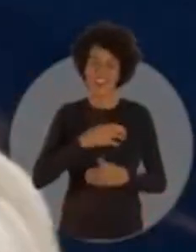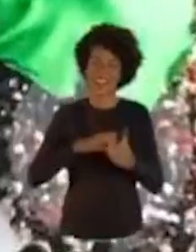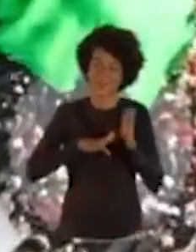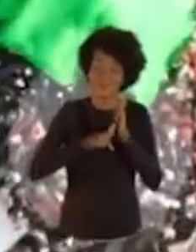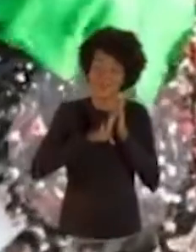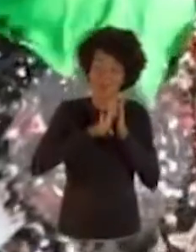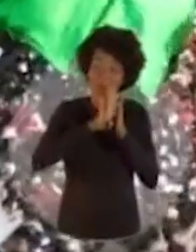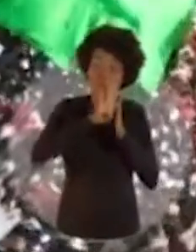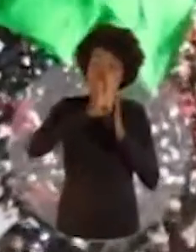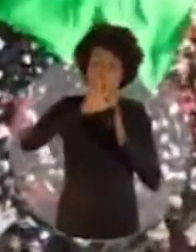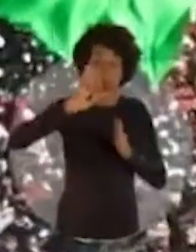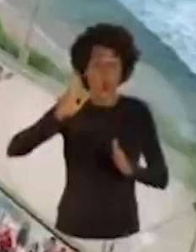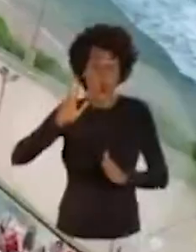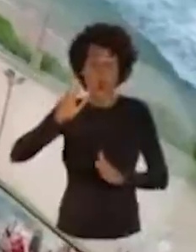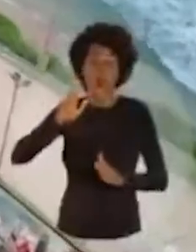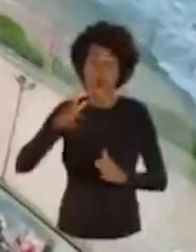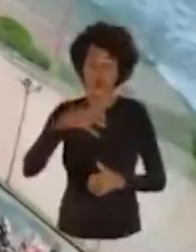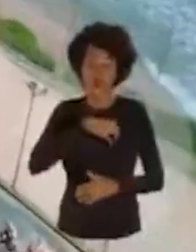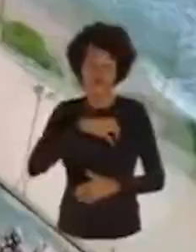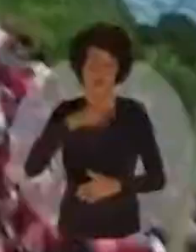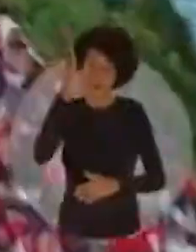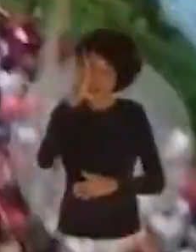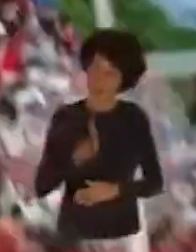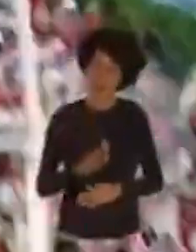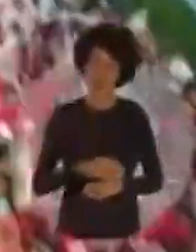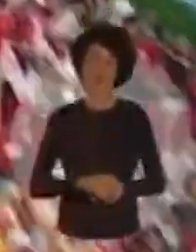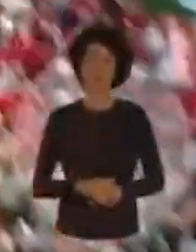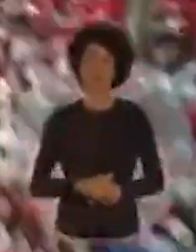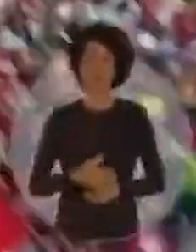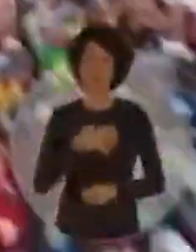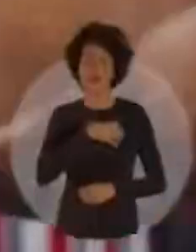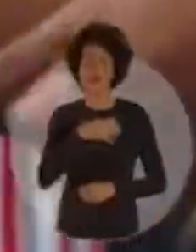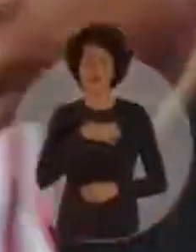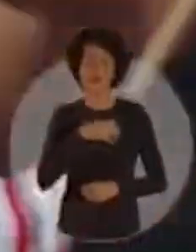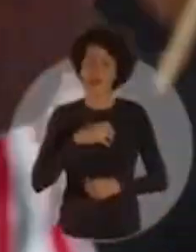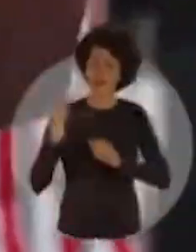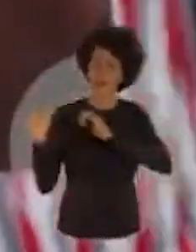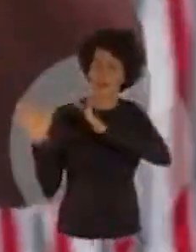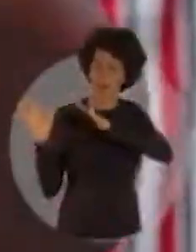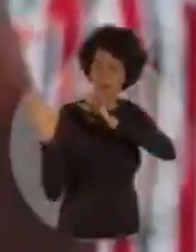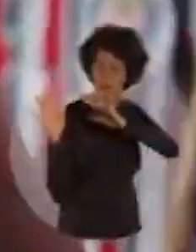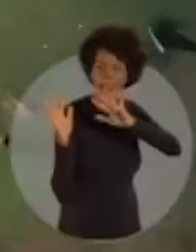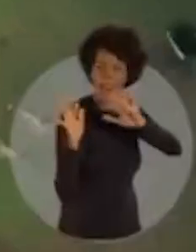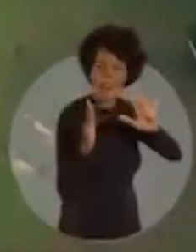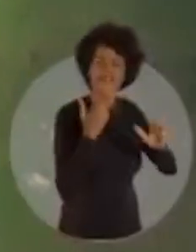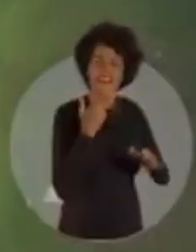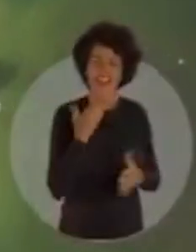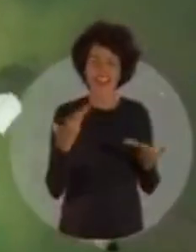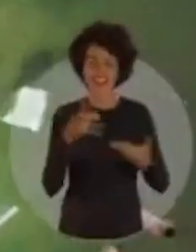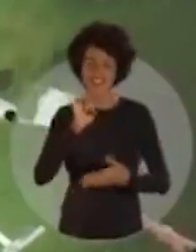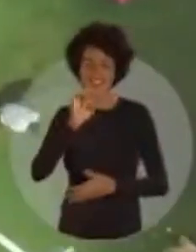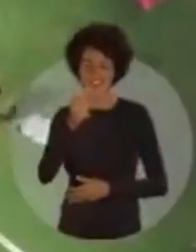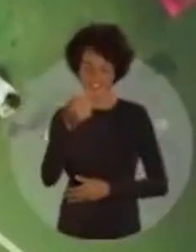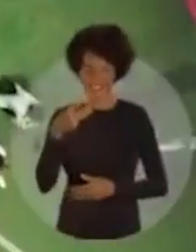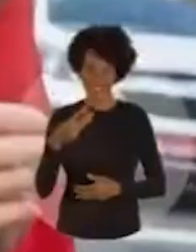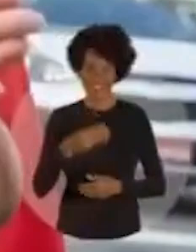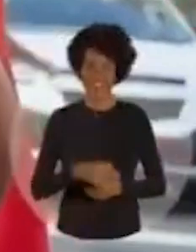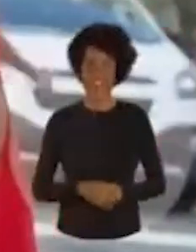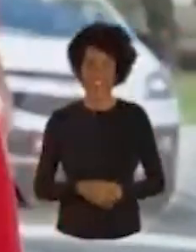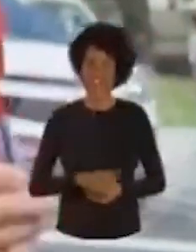deu a lula a maior votação em todo o Brasil a Bahia que encheu as ruas para dizer que agora é só